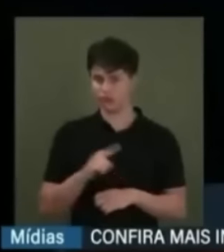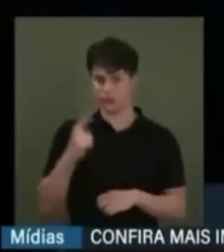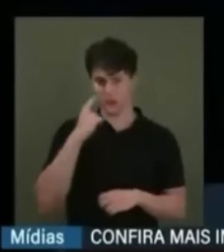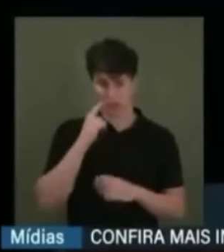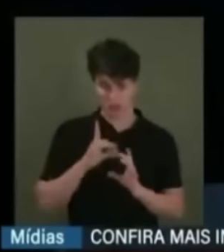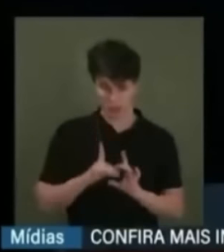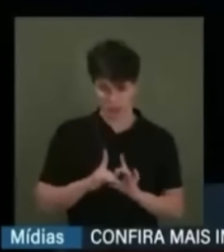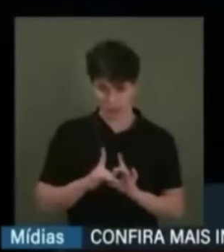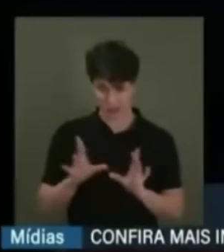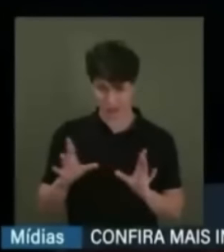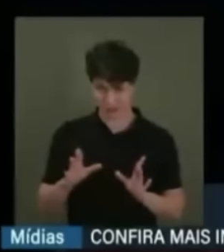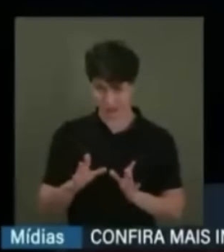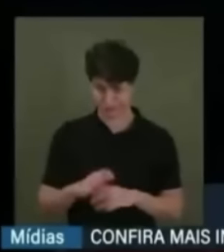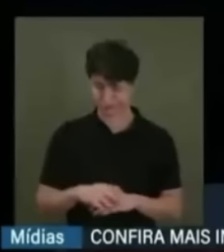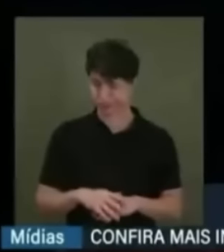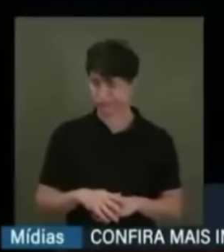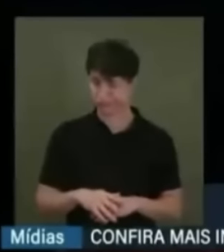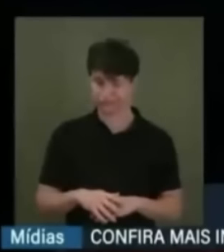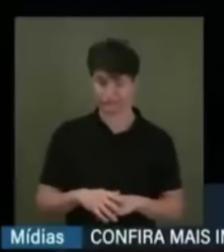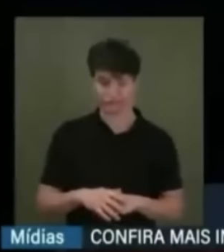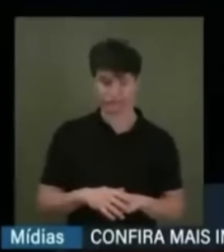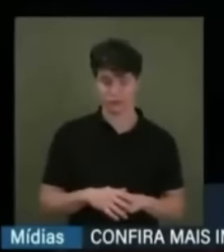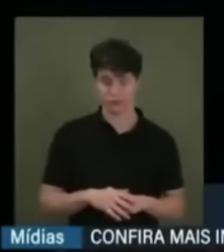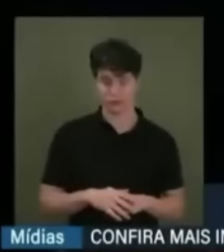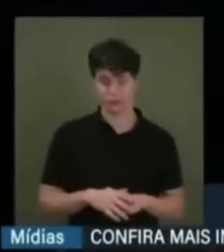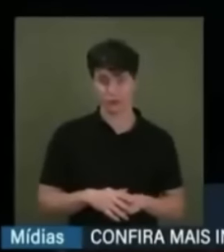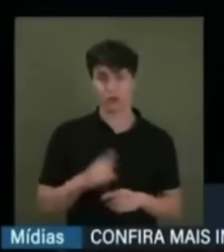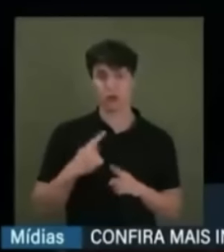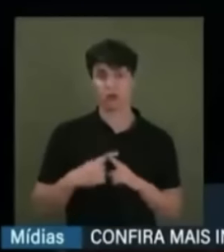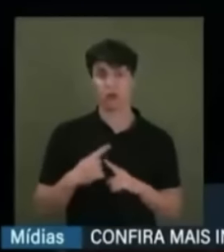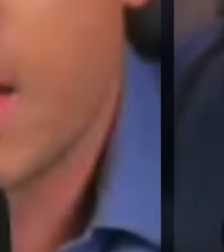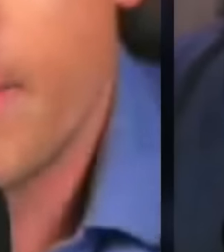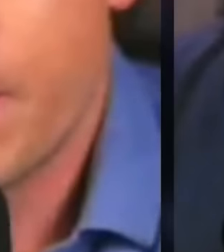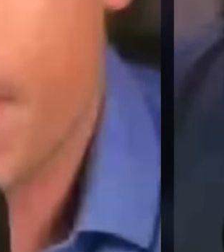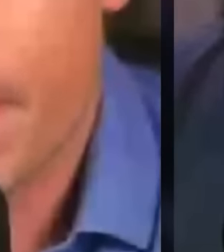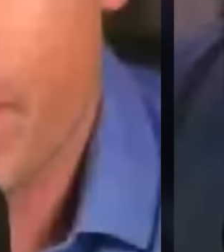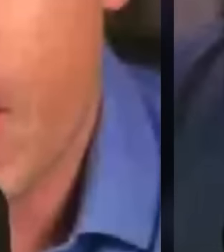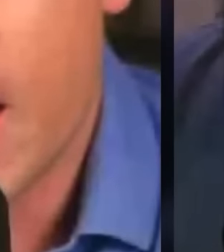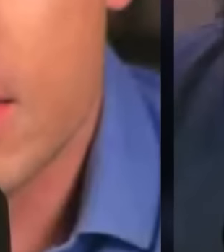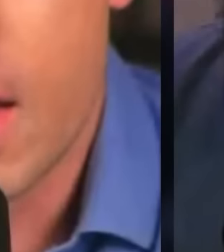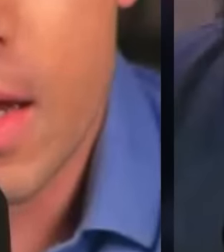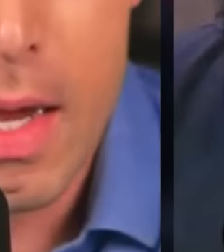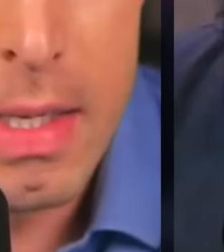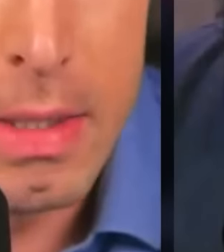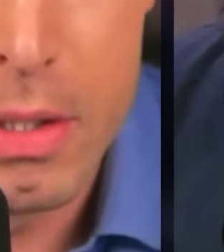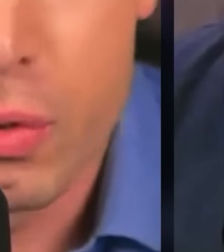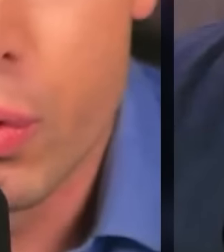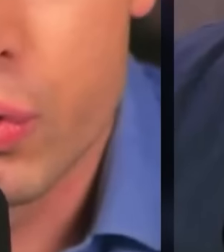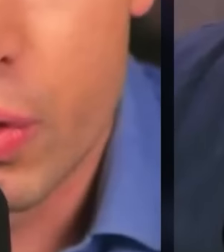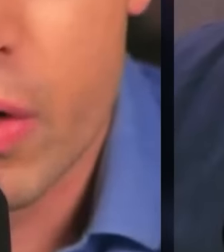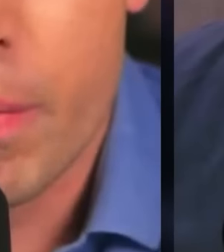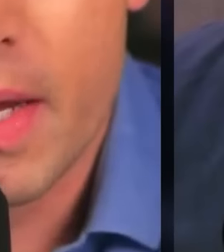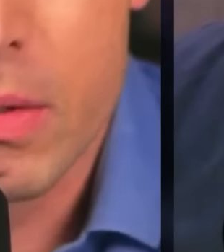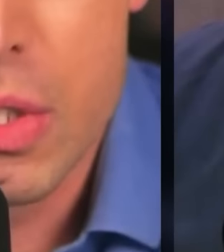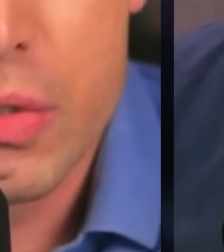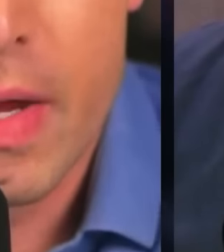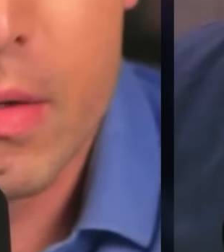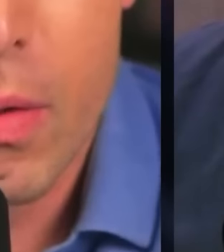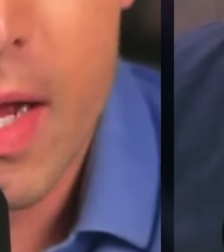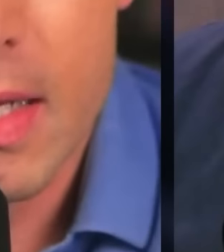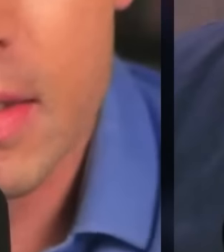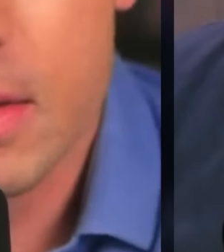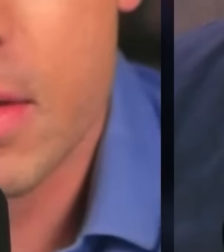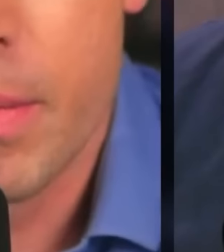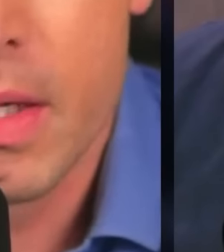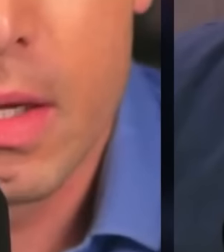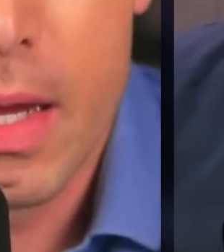livre nesse Brasil, presidente. Não é porque você pode levar o seu... Esse discurso eu recomendo, a gente vai